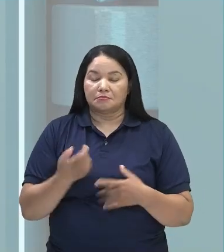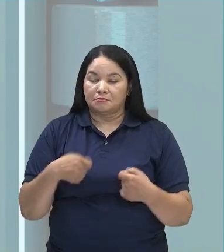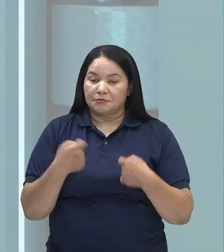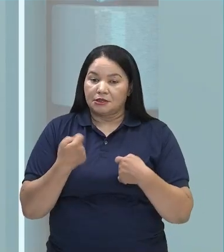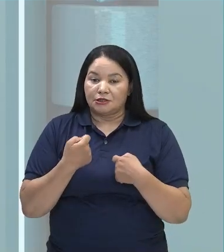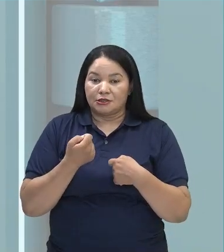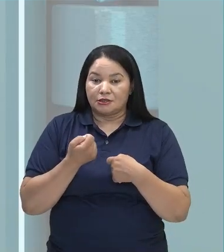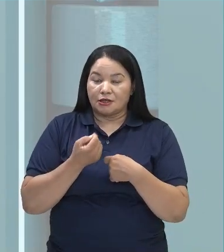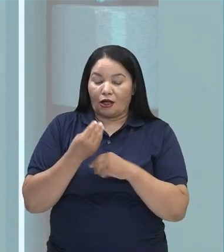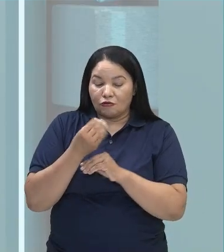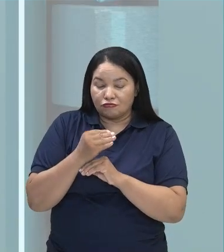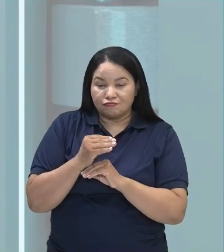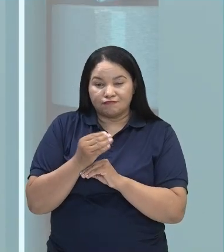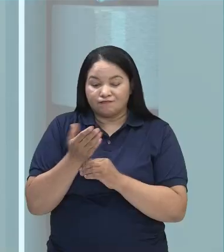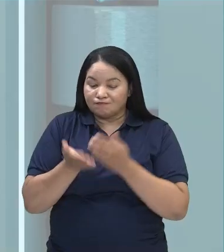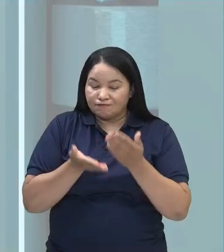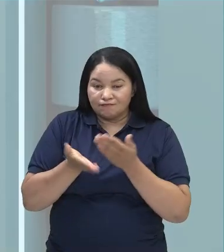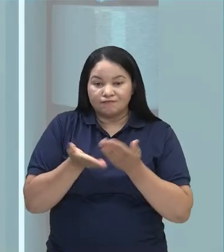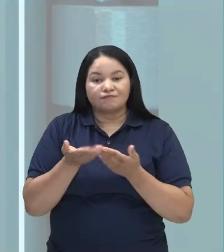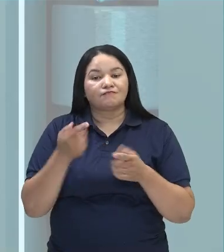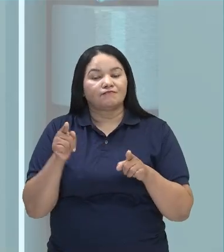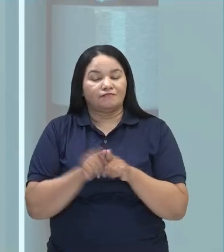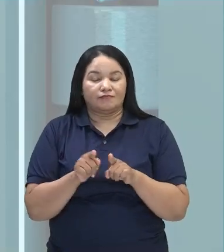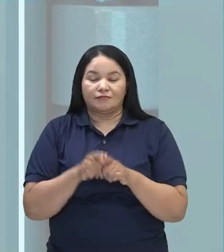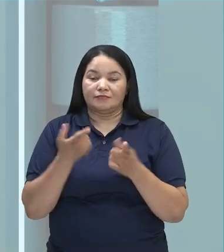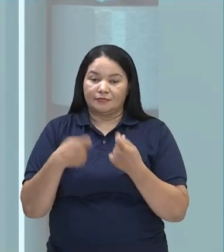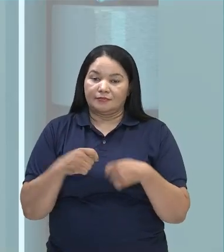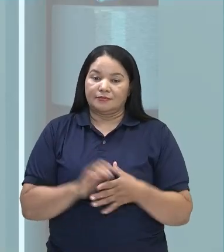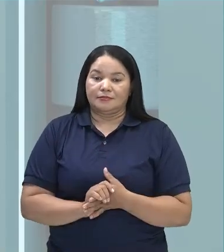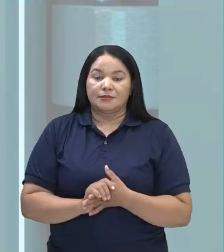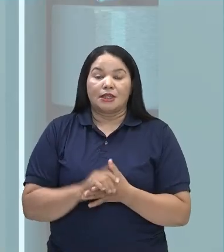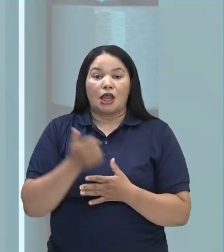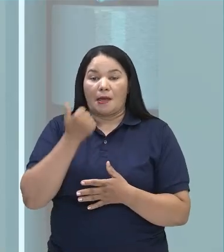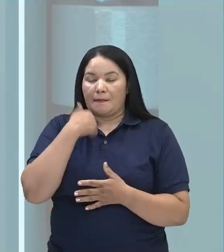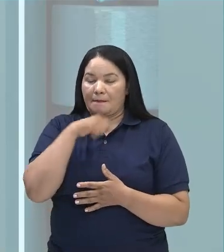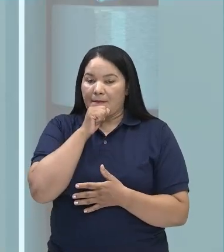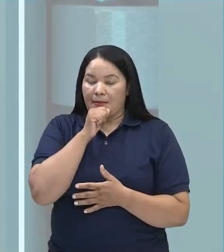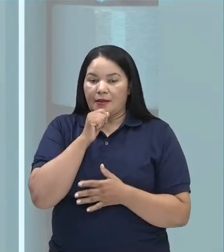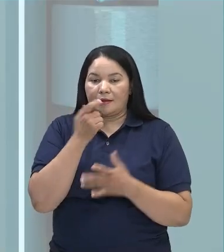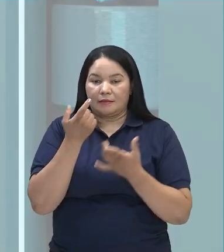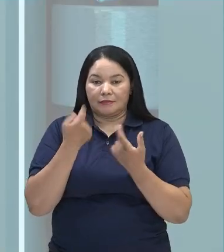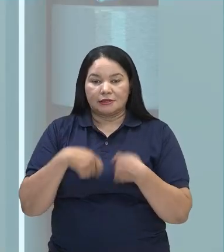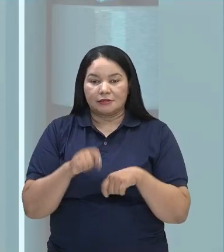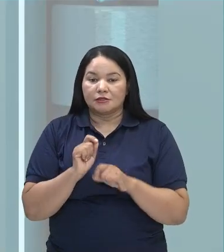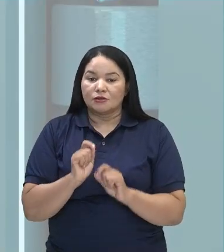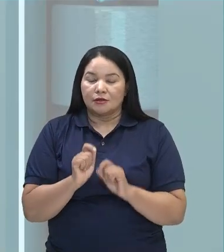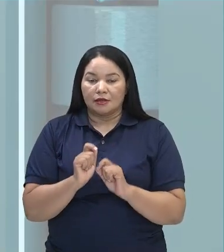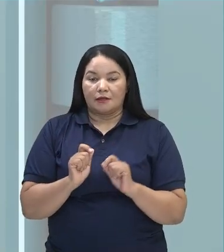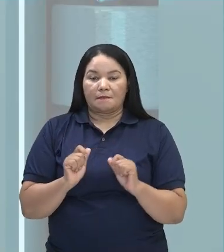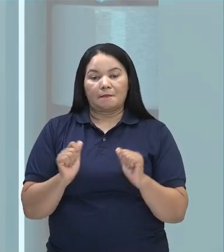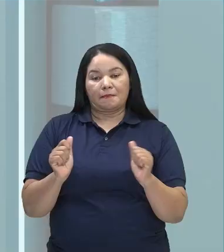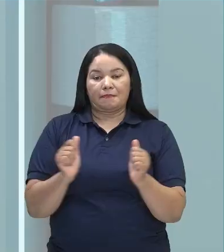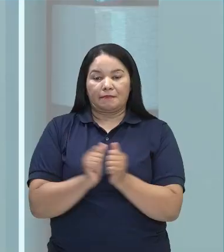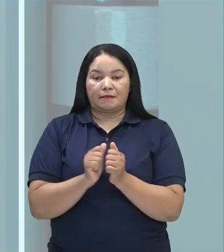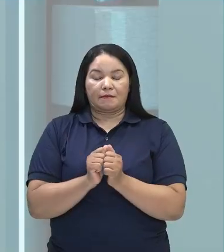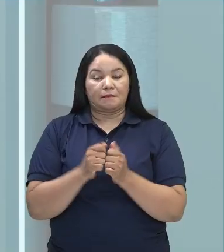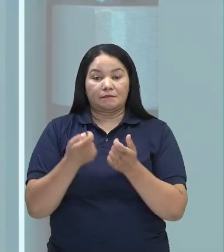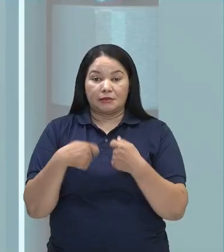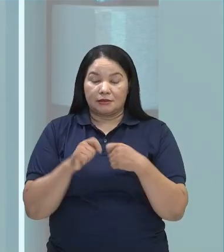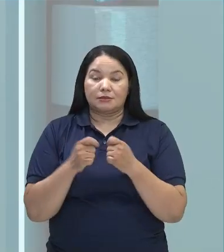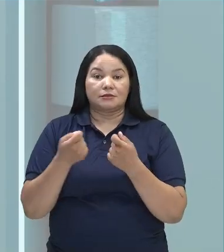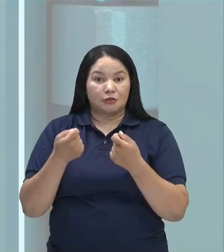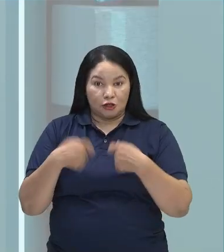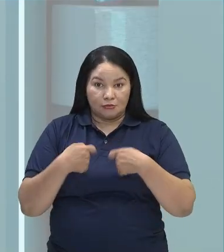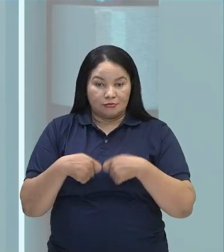de cuidados ainda. Então, a mãe, né, é a que deve